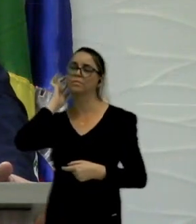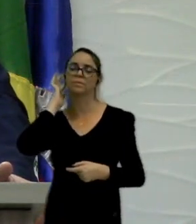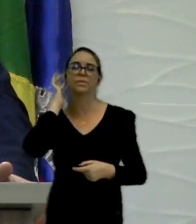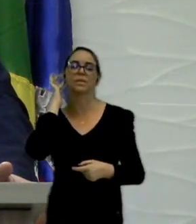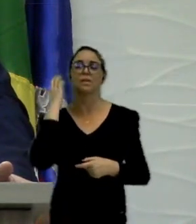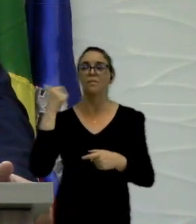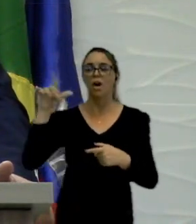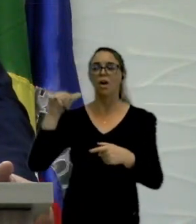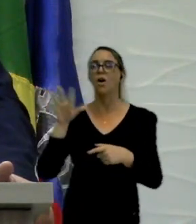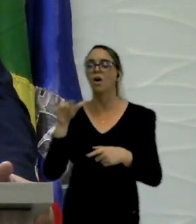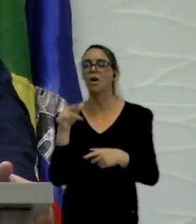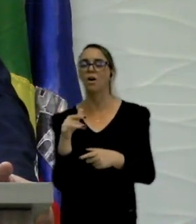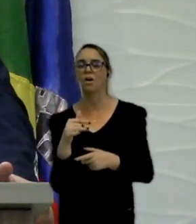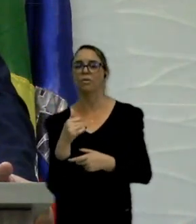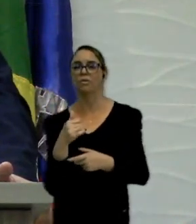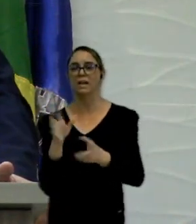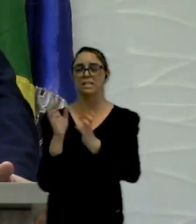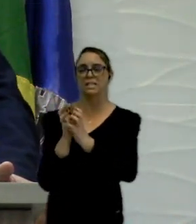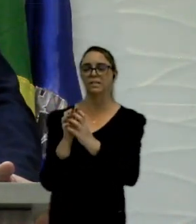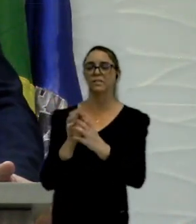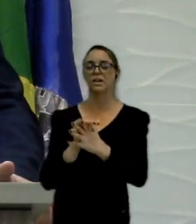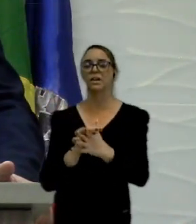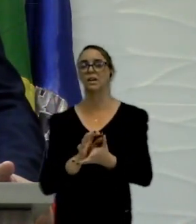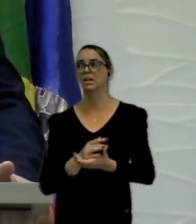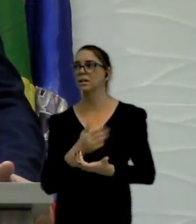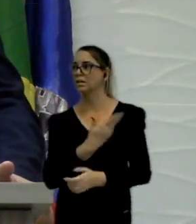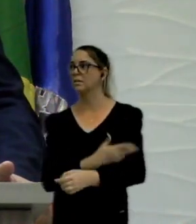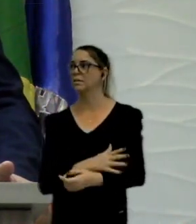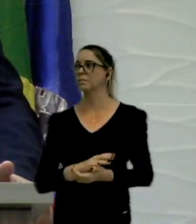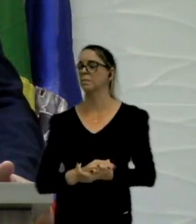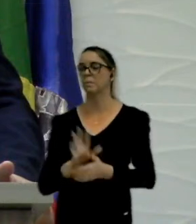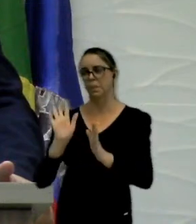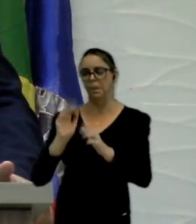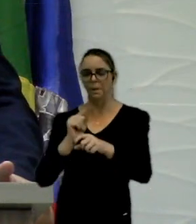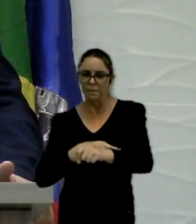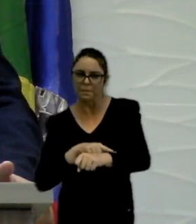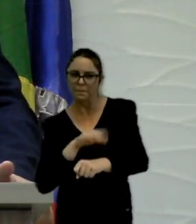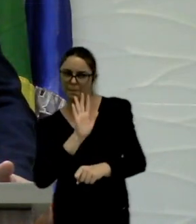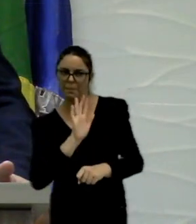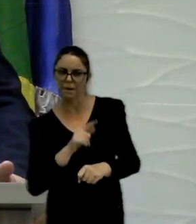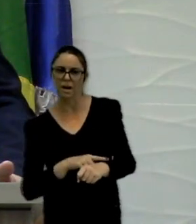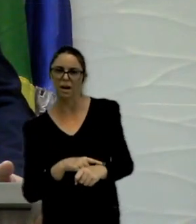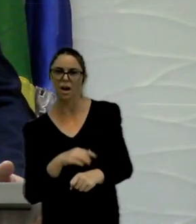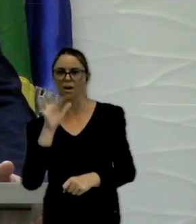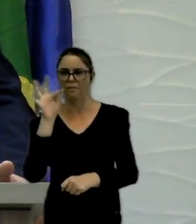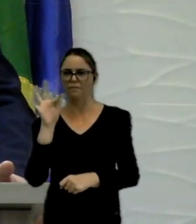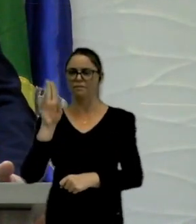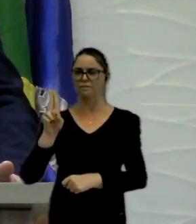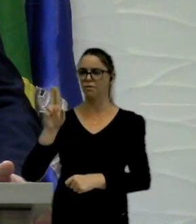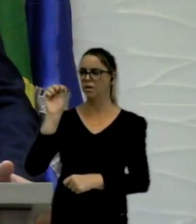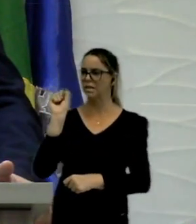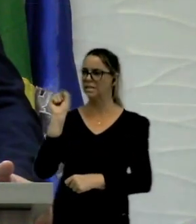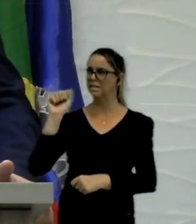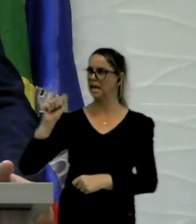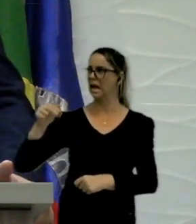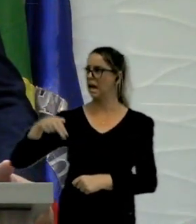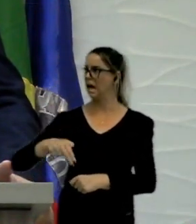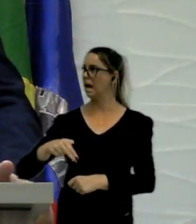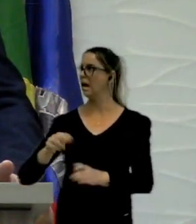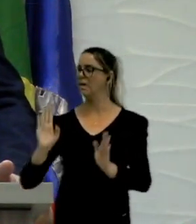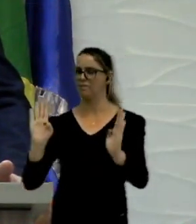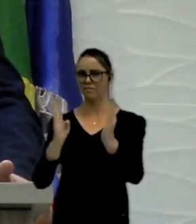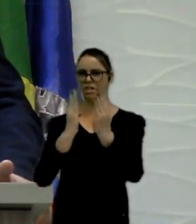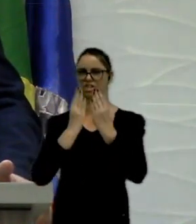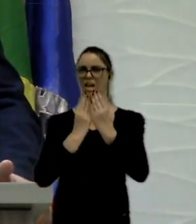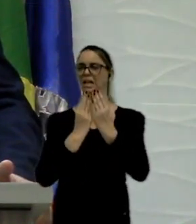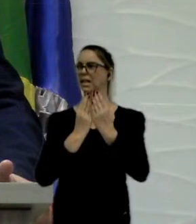Nazaré da Mata, para Recife, que a regulação... Só um minuto. A fusão não está fechada, não. Diminuiu cada dia mais,